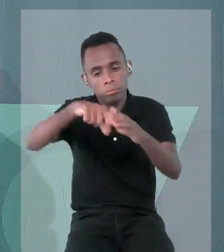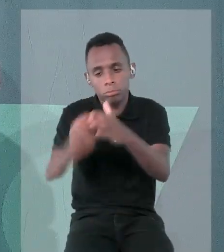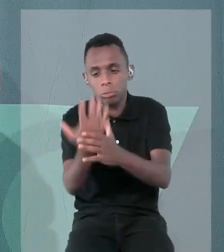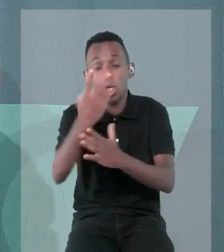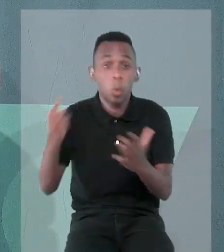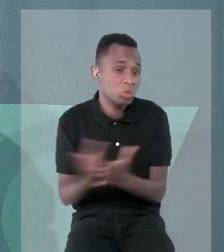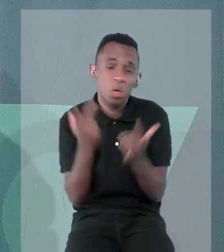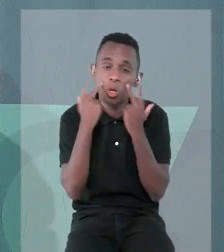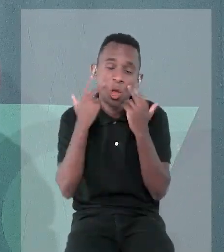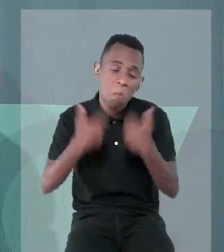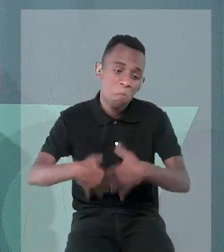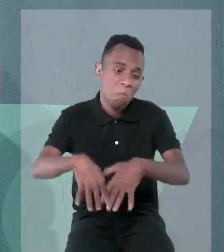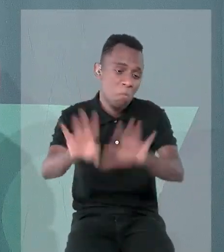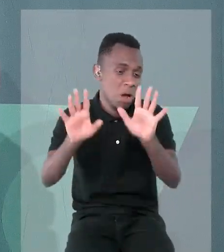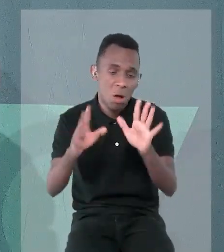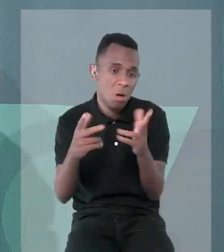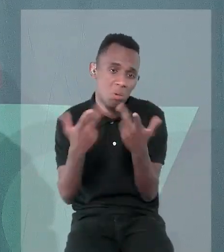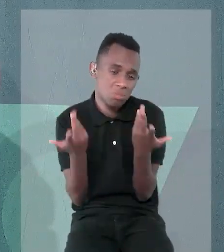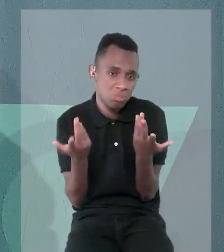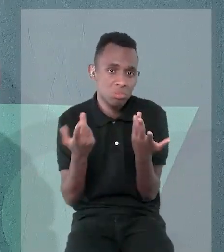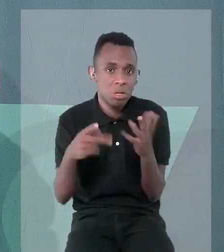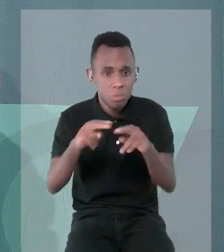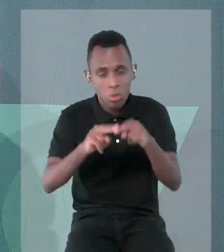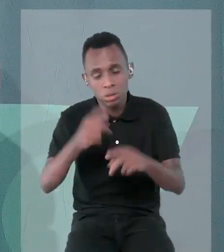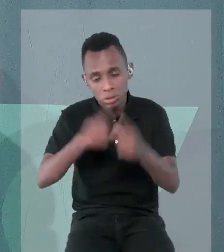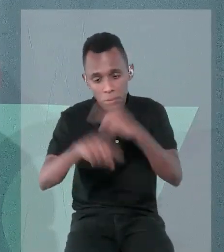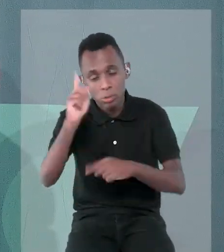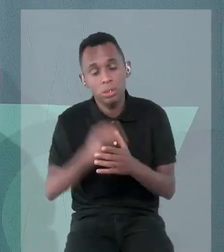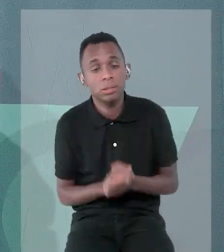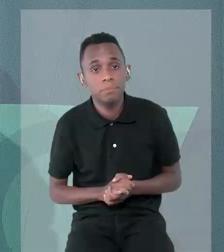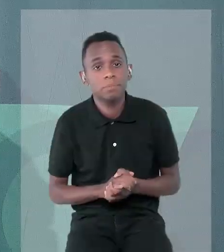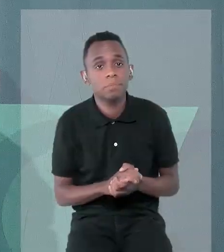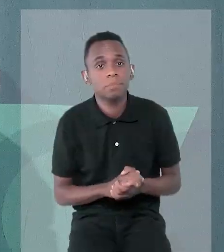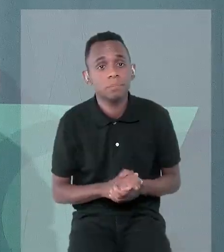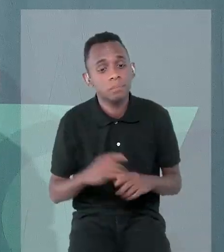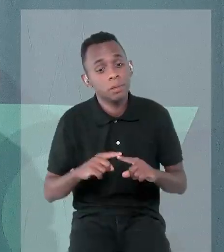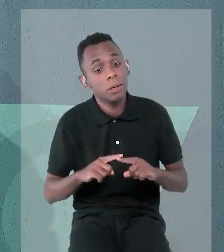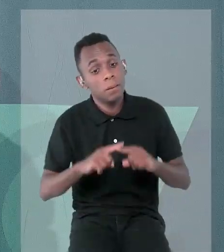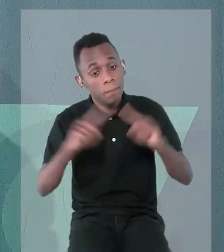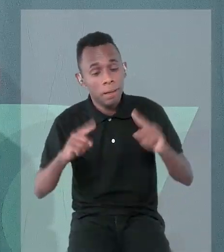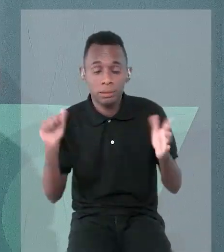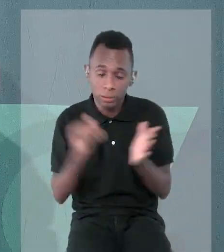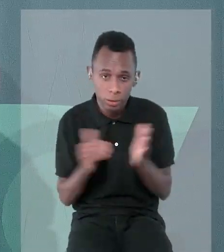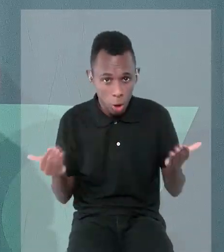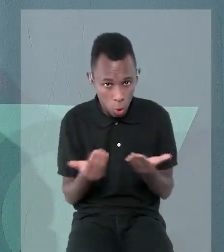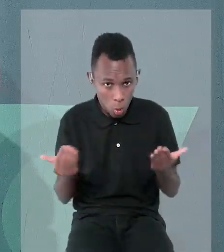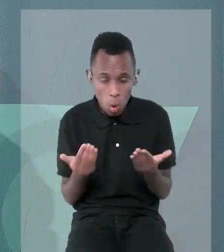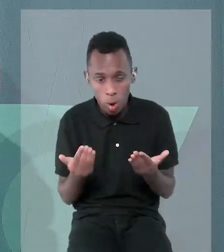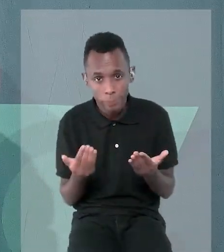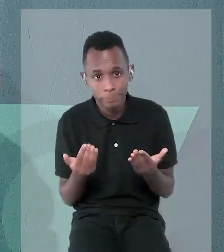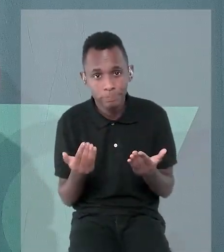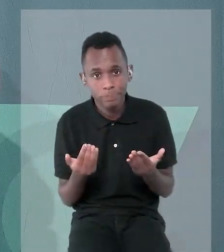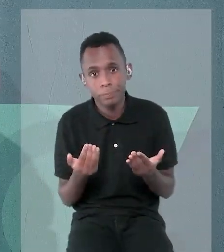vão acontecer naturalmente como consequência dessa transformação. Mas, até agora, a